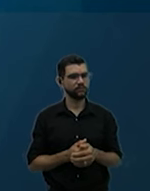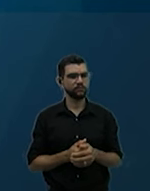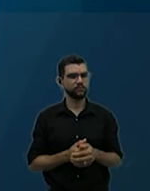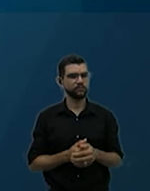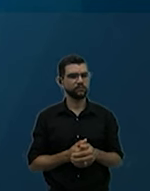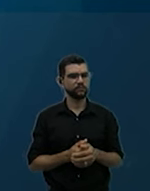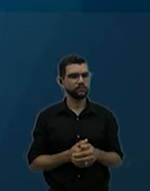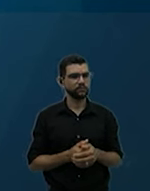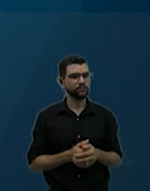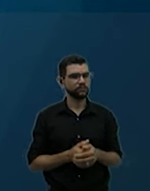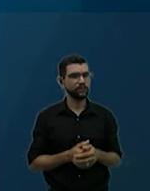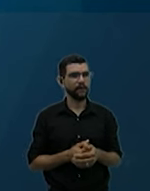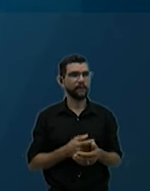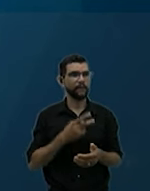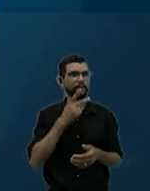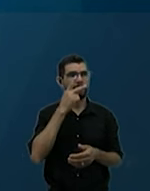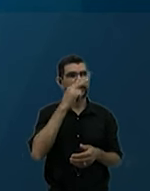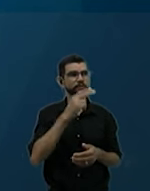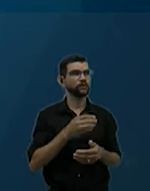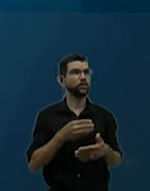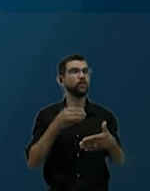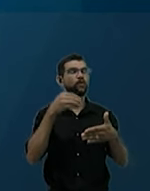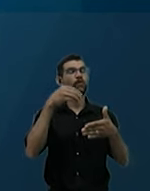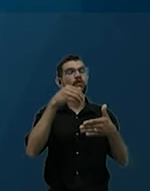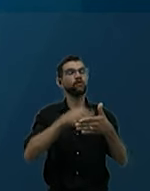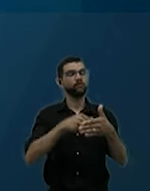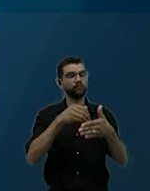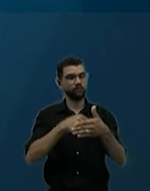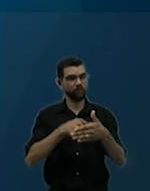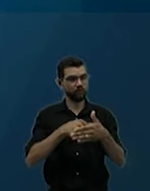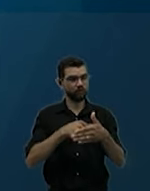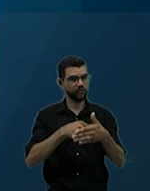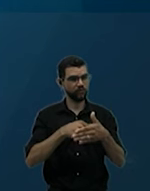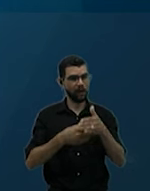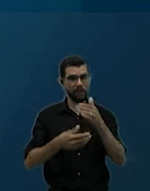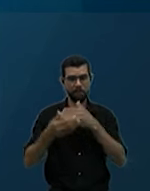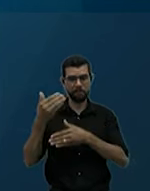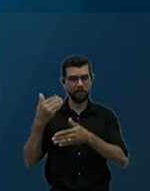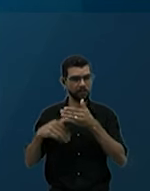termos iniciais. Excelências, aqui, inclusive,